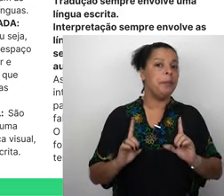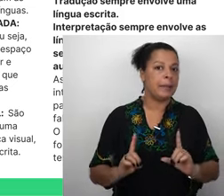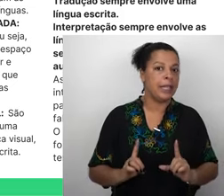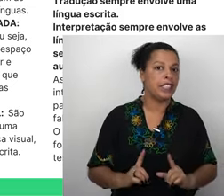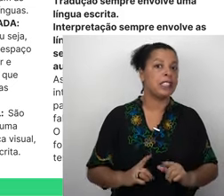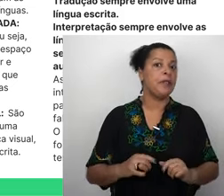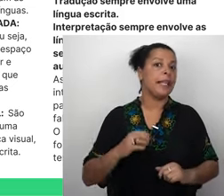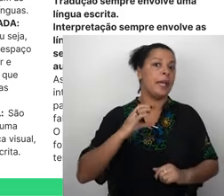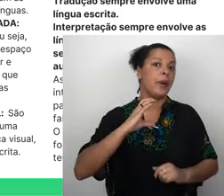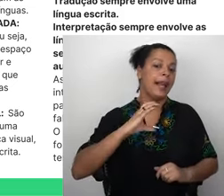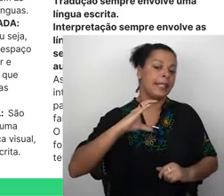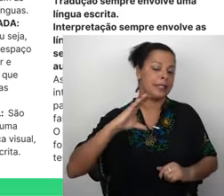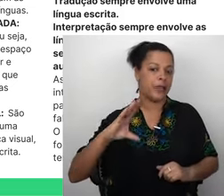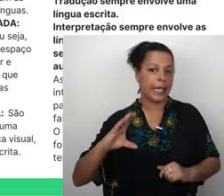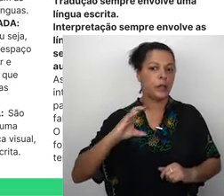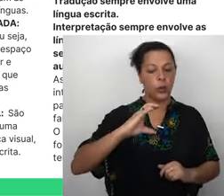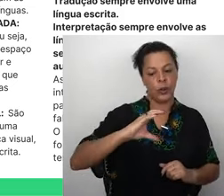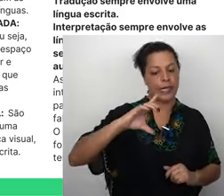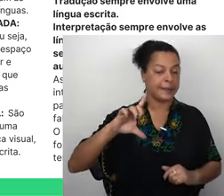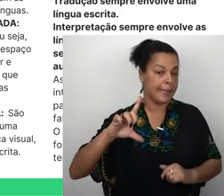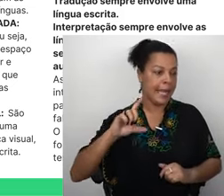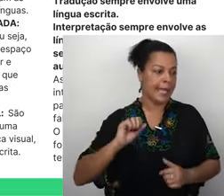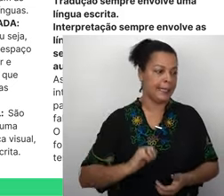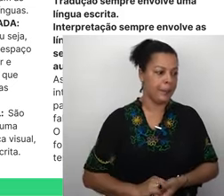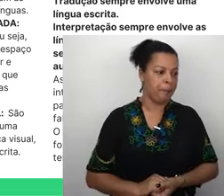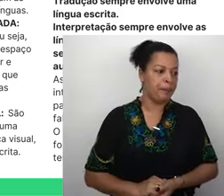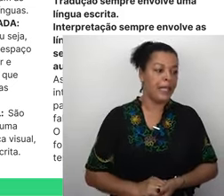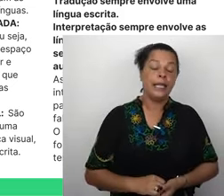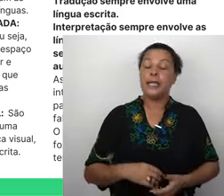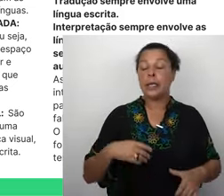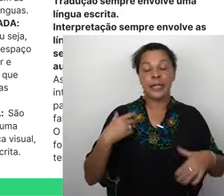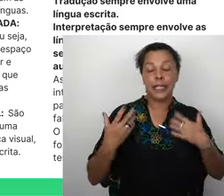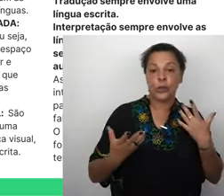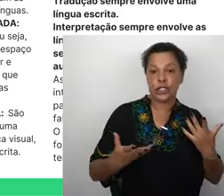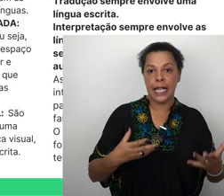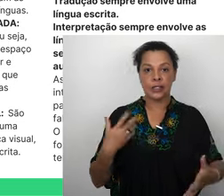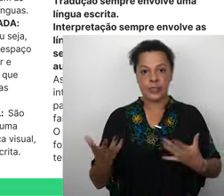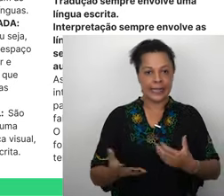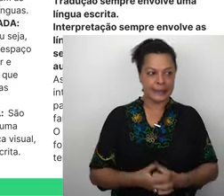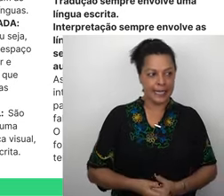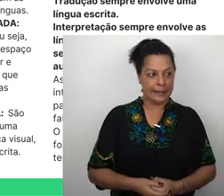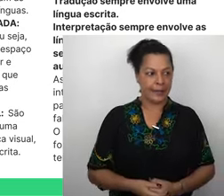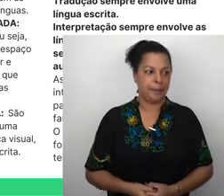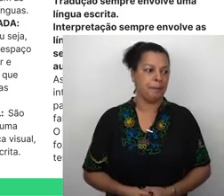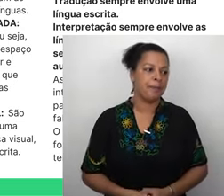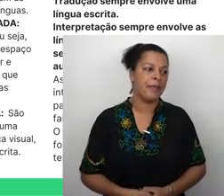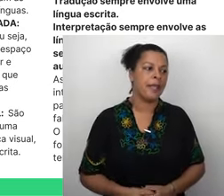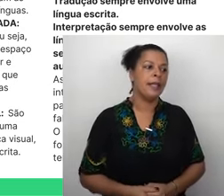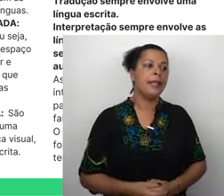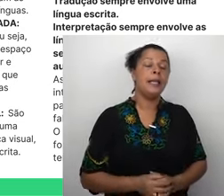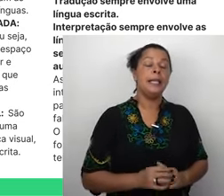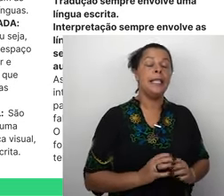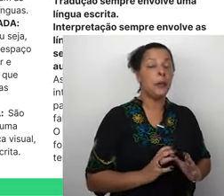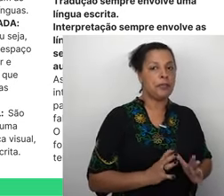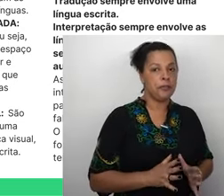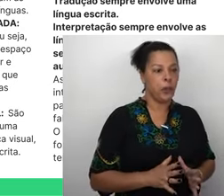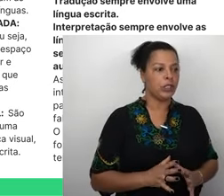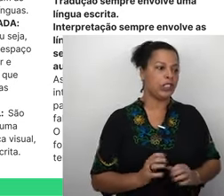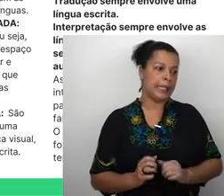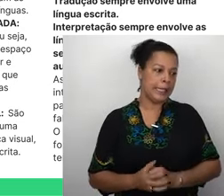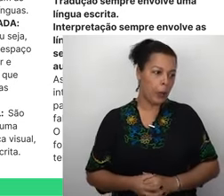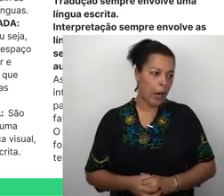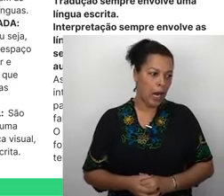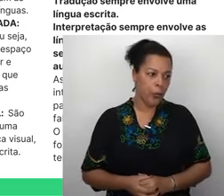o termo mímica, a gente fala que é o classificador, que é CL. E também tem os gestos, etc.